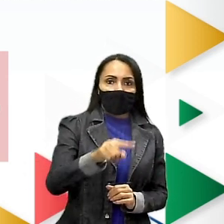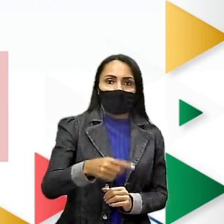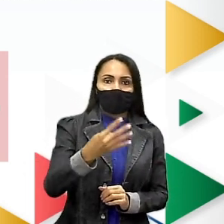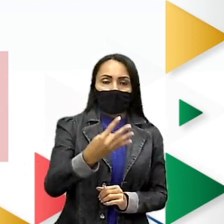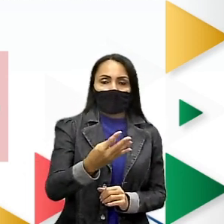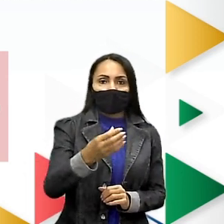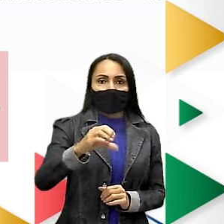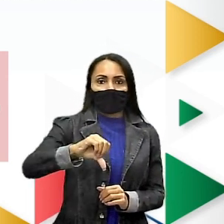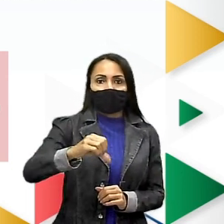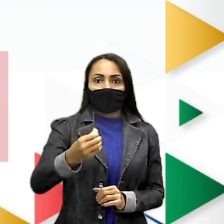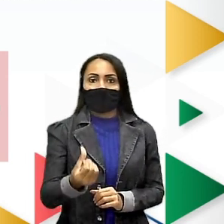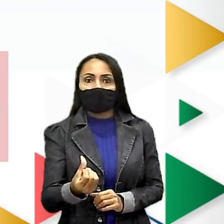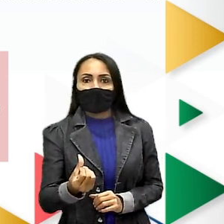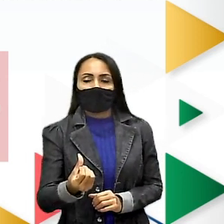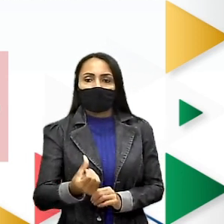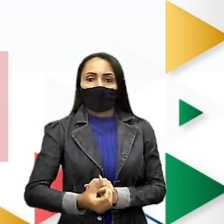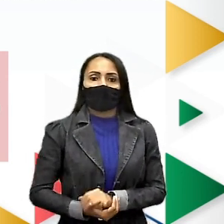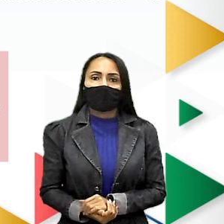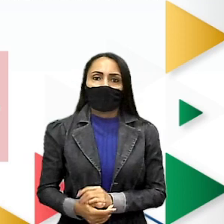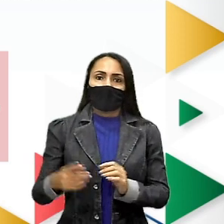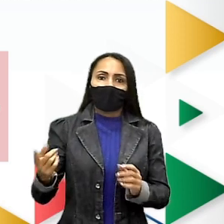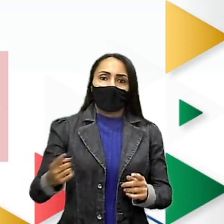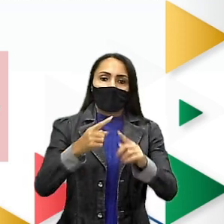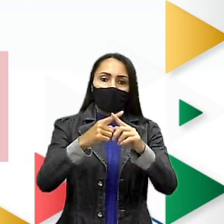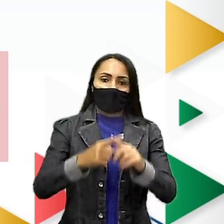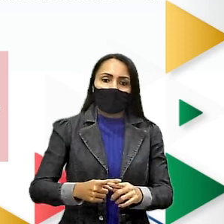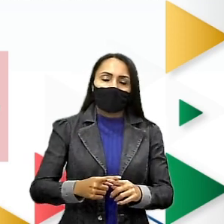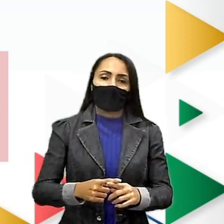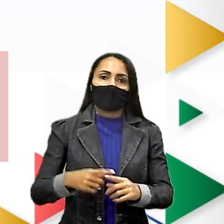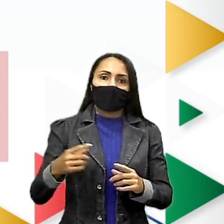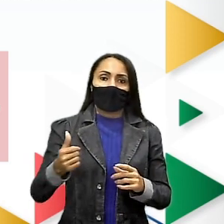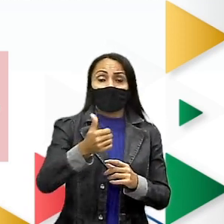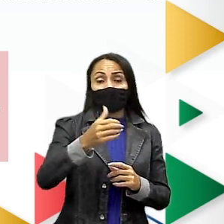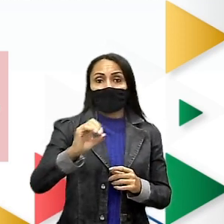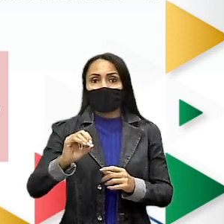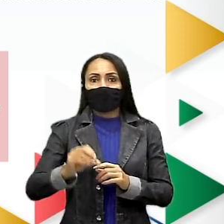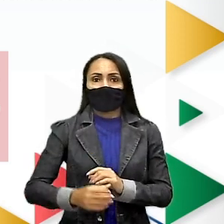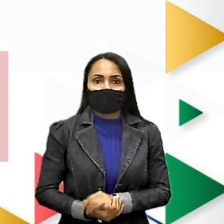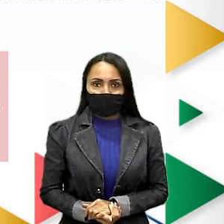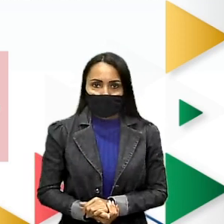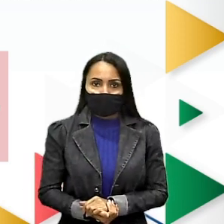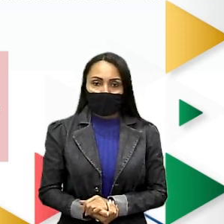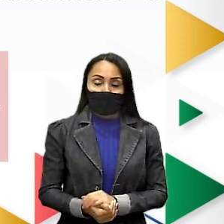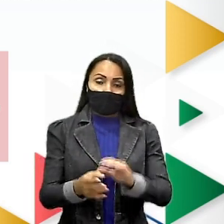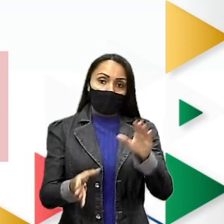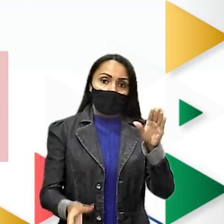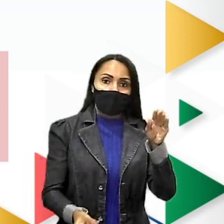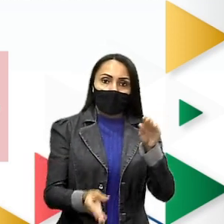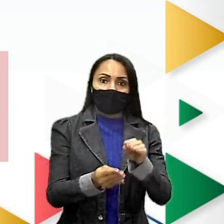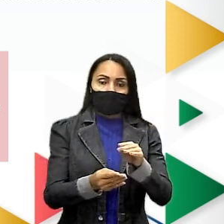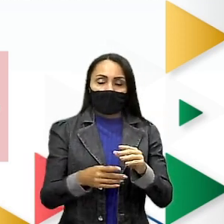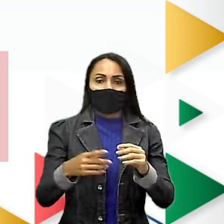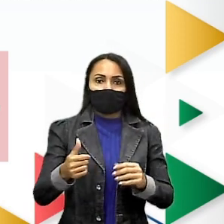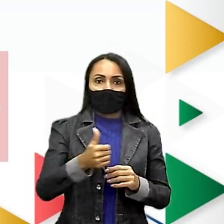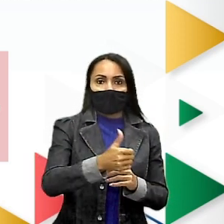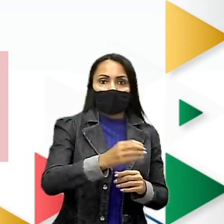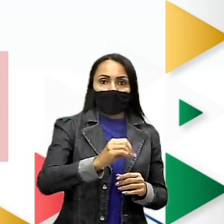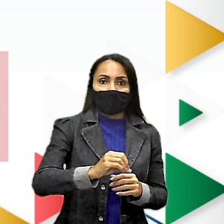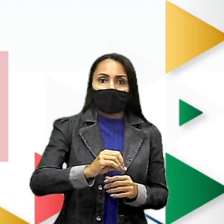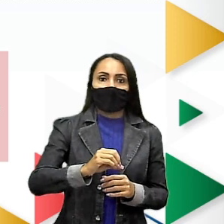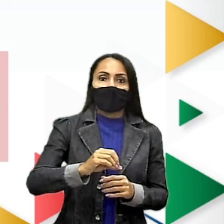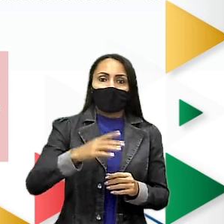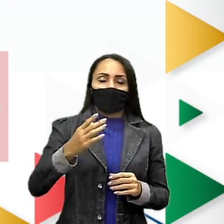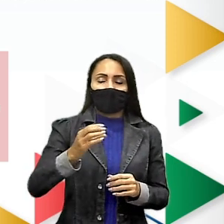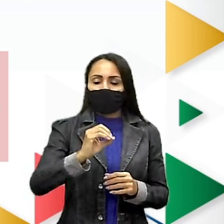1,496 e vou multiplicar por uma potência de 10. Vou reduzir isso aí para que fique 10 elevado a